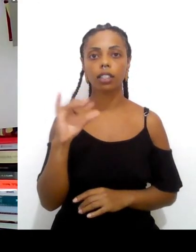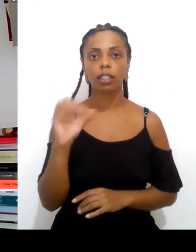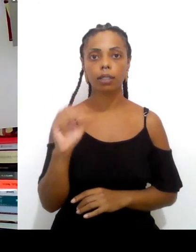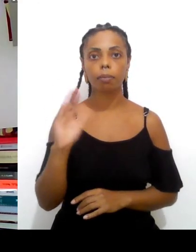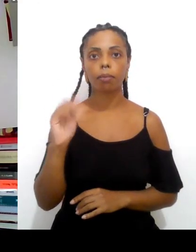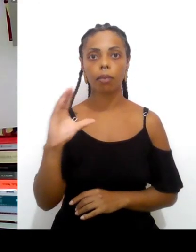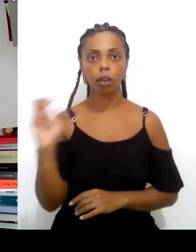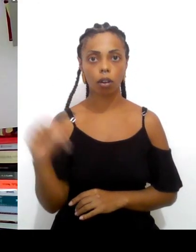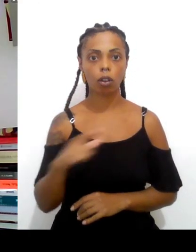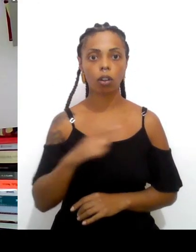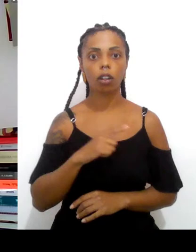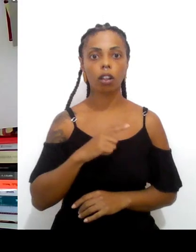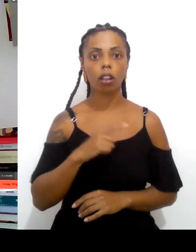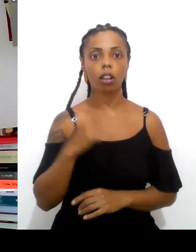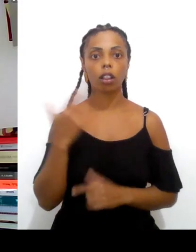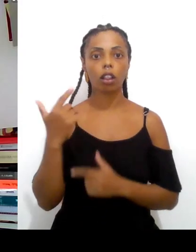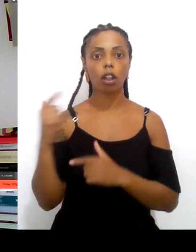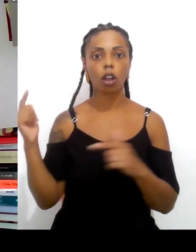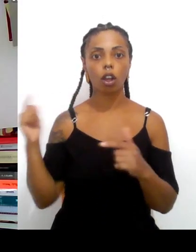tem ondas